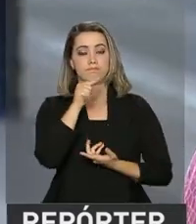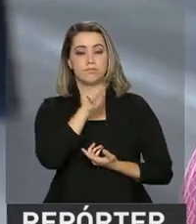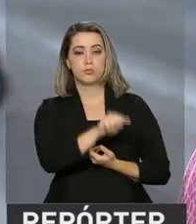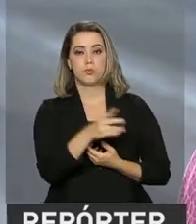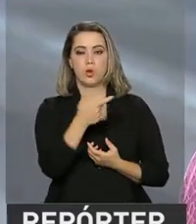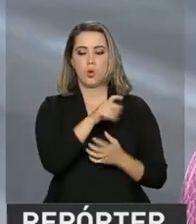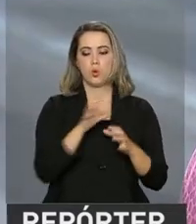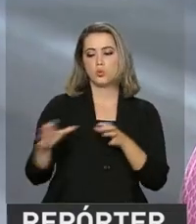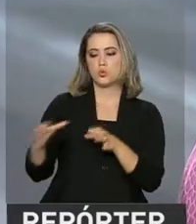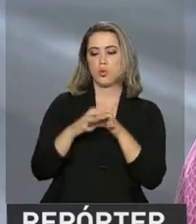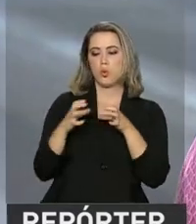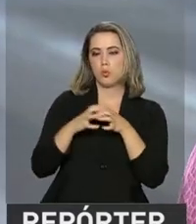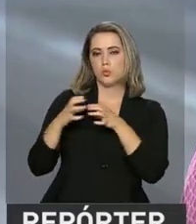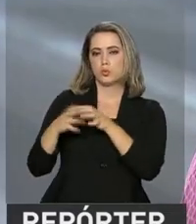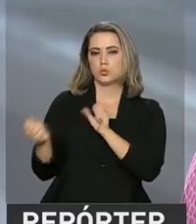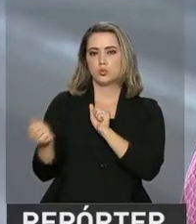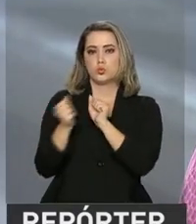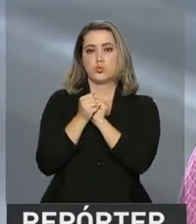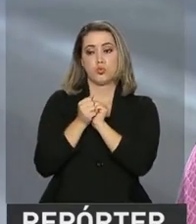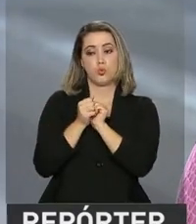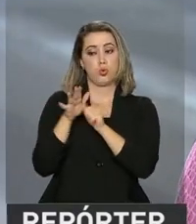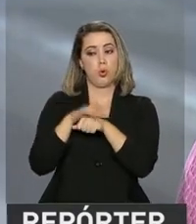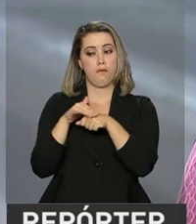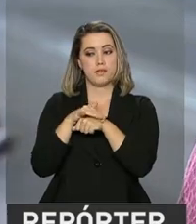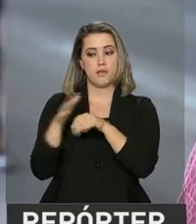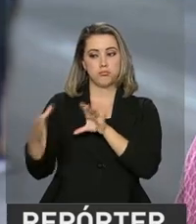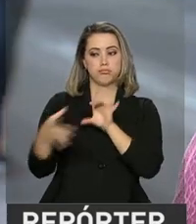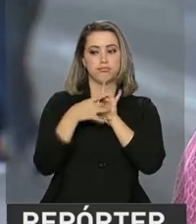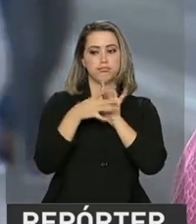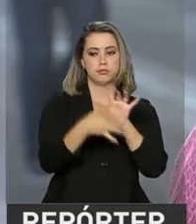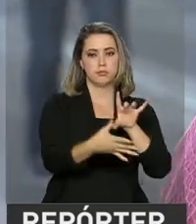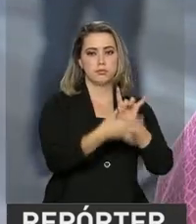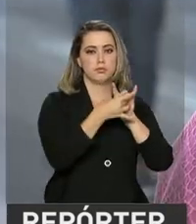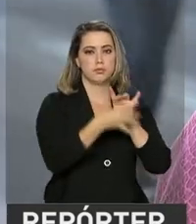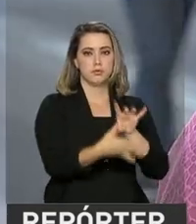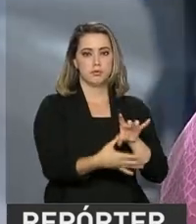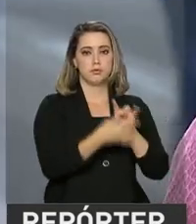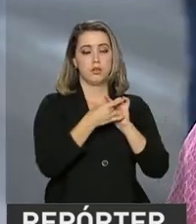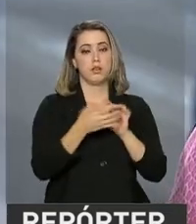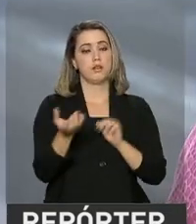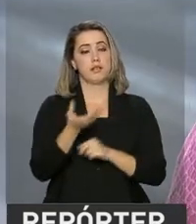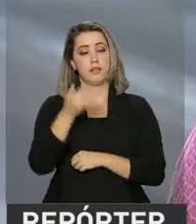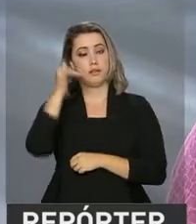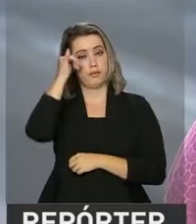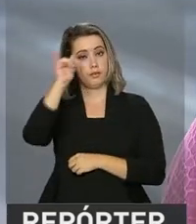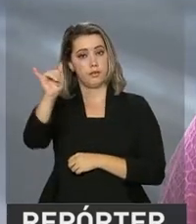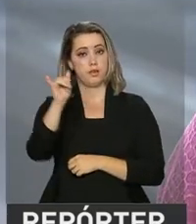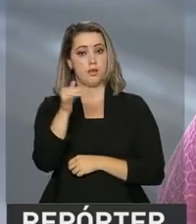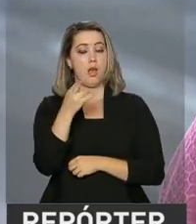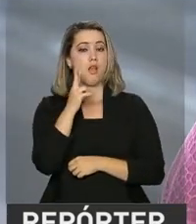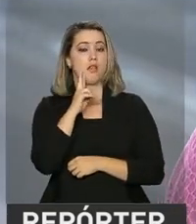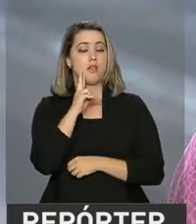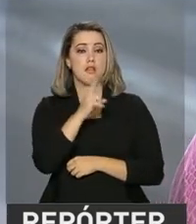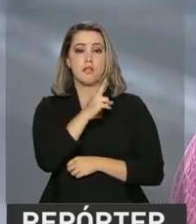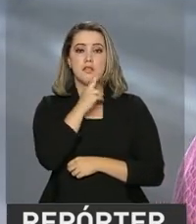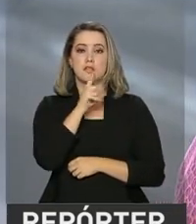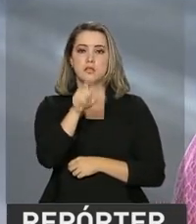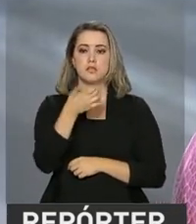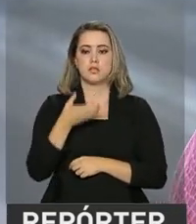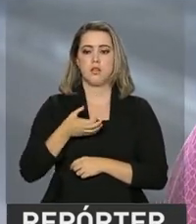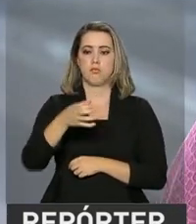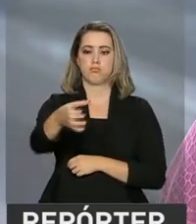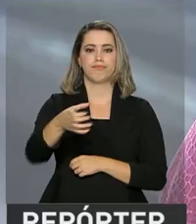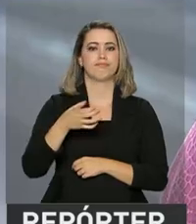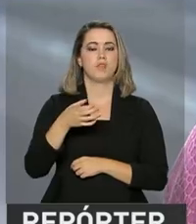estão sendo chamados para conversar. O Ministério da Saúde quer evitar que as redes de restaurantes fast food vendam refrigerantes em copos